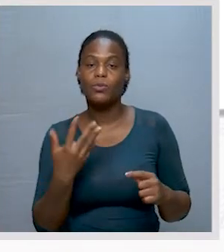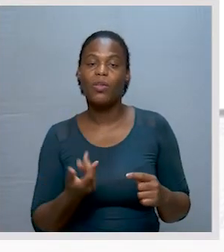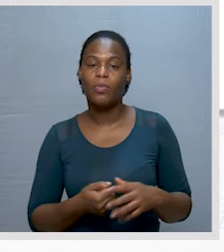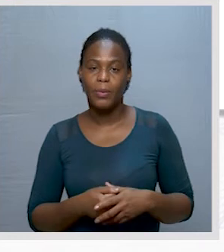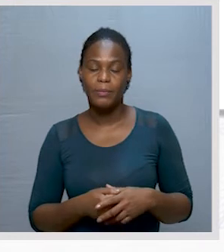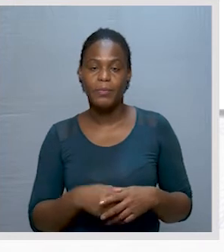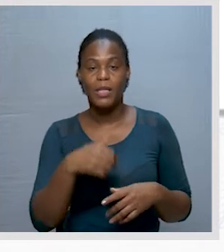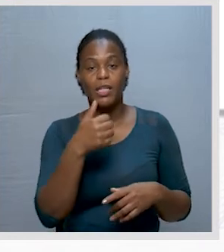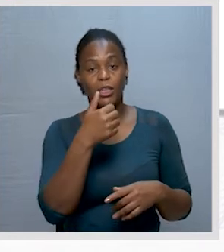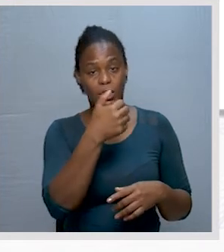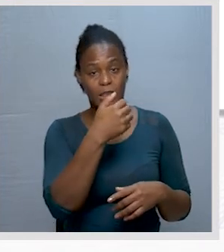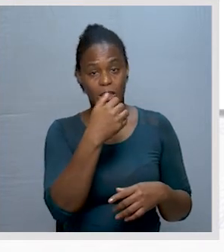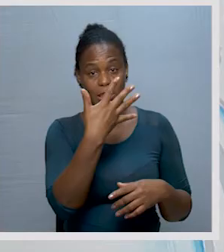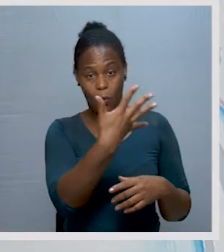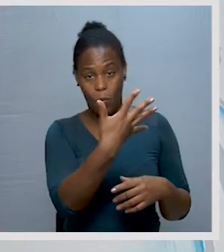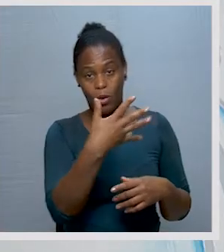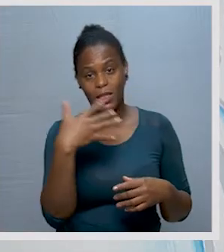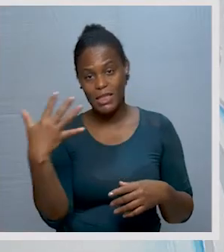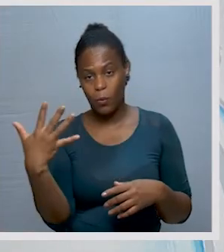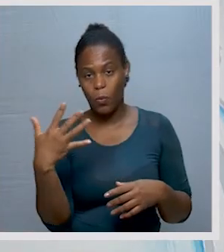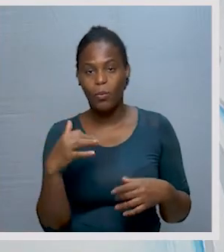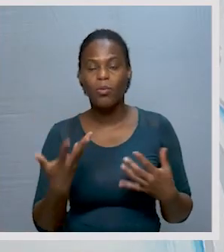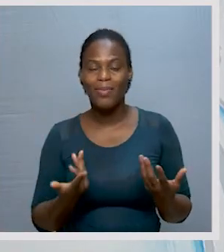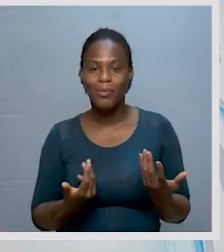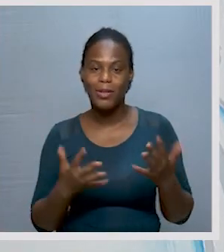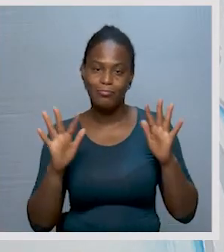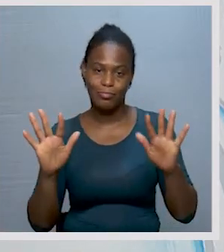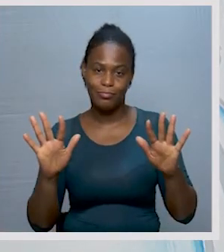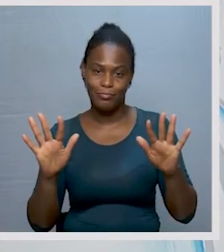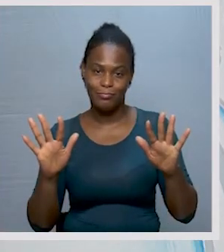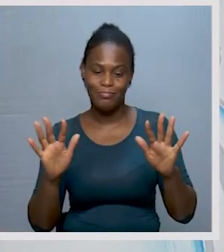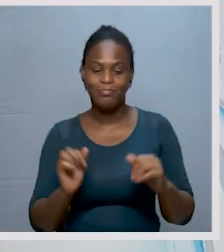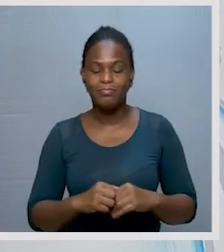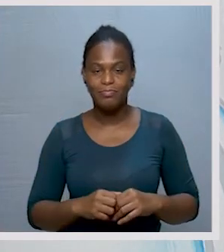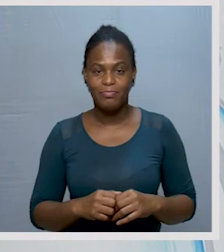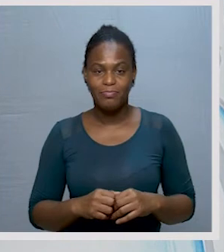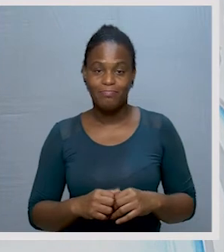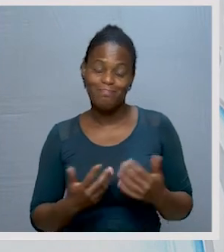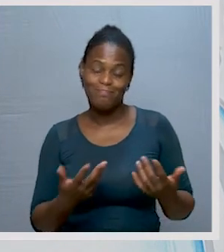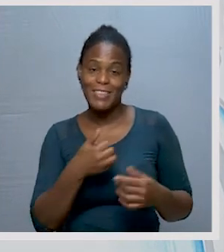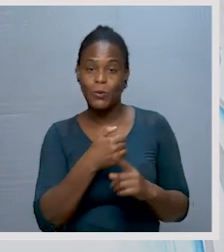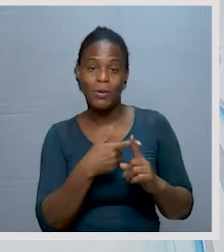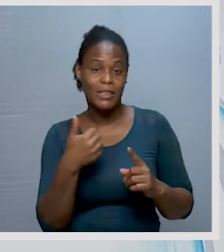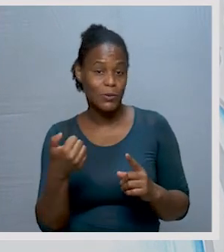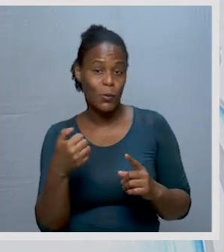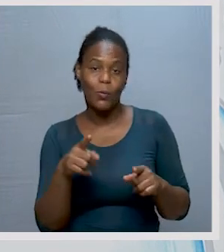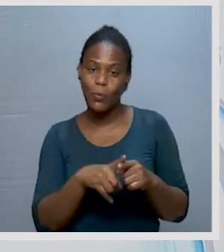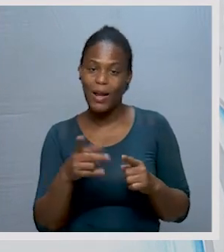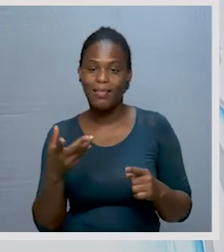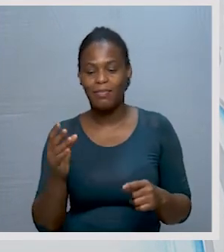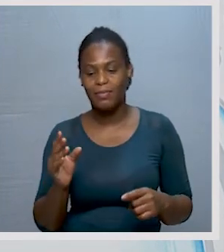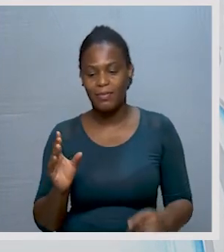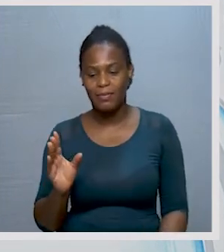2. 5, 2 vezes. 5, 5. Ou 5 mais 5, soma de